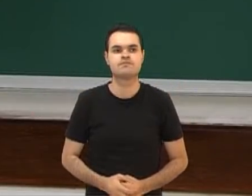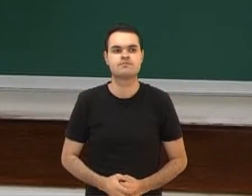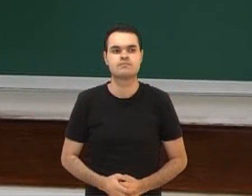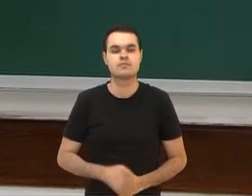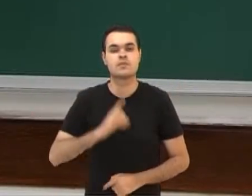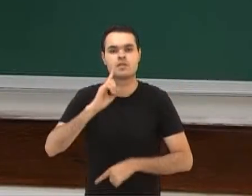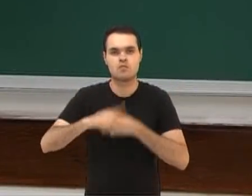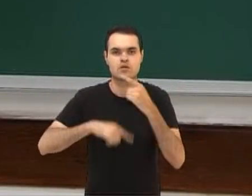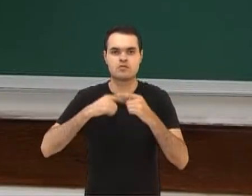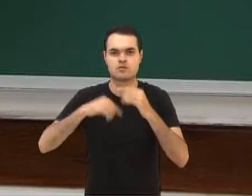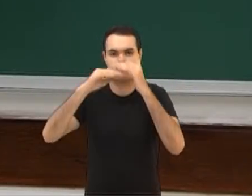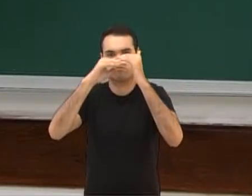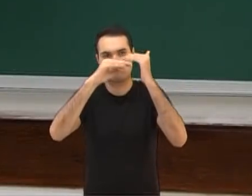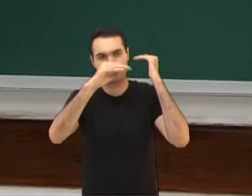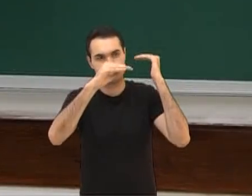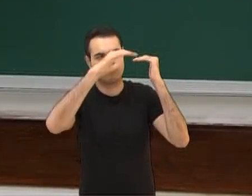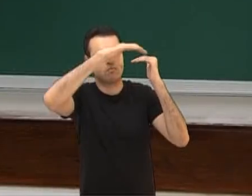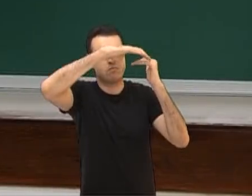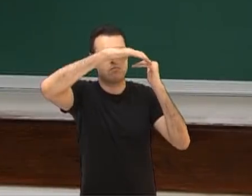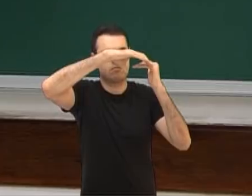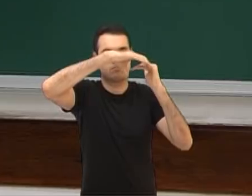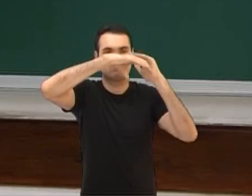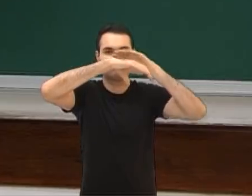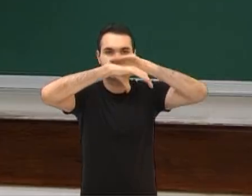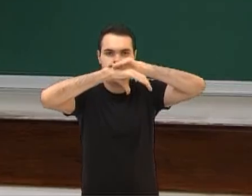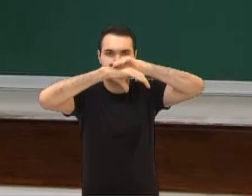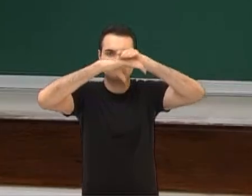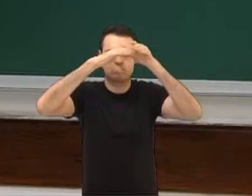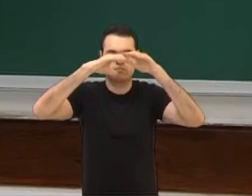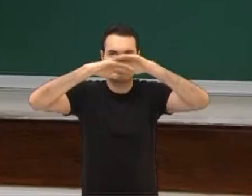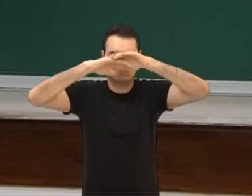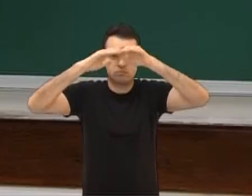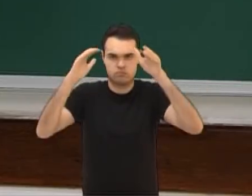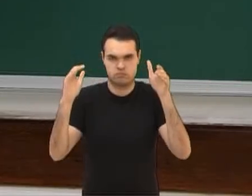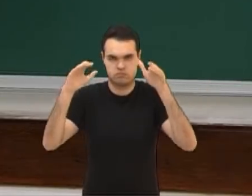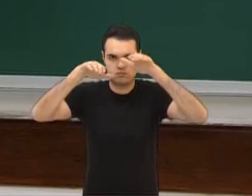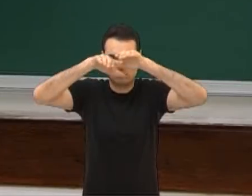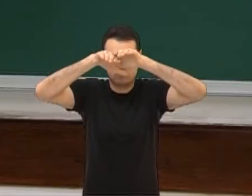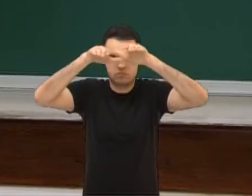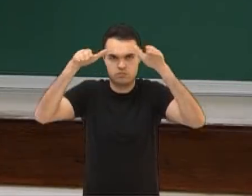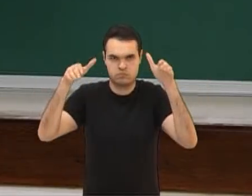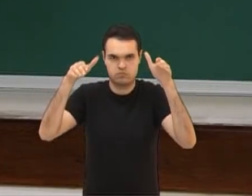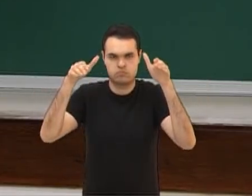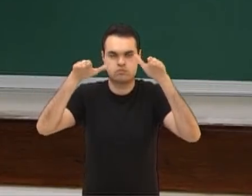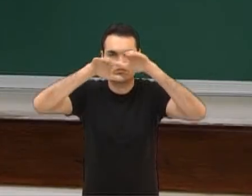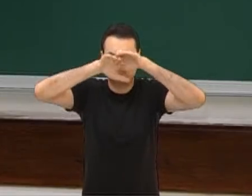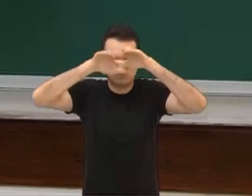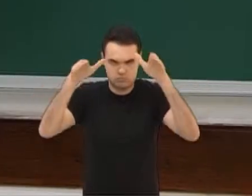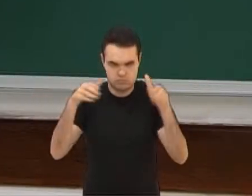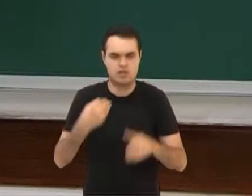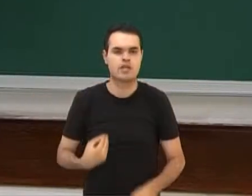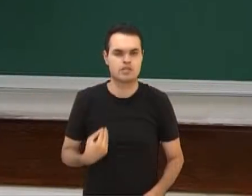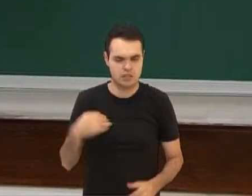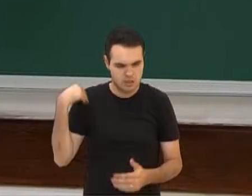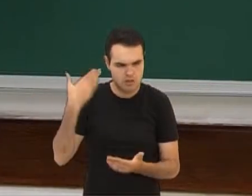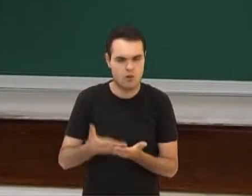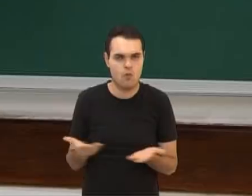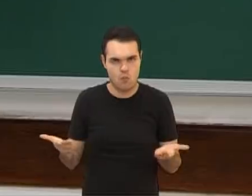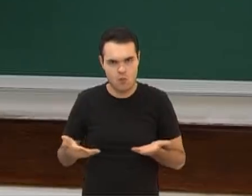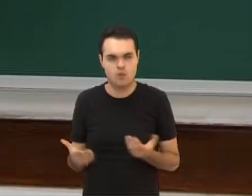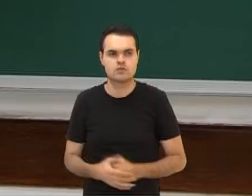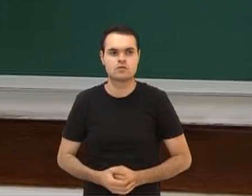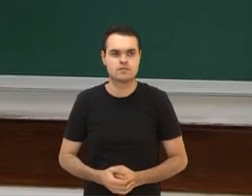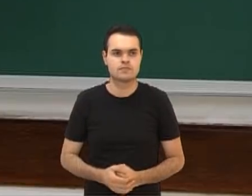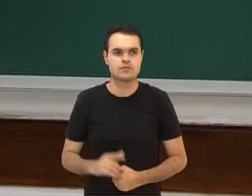tinha as abóbadas, né? Normalmente as abóbadas eram esses espaços curvos, existem em igrejas até hoje,